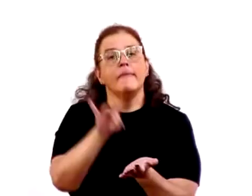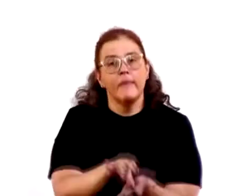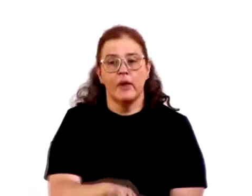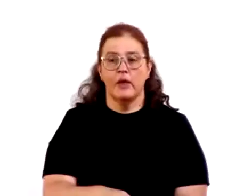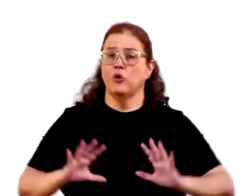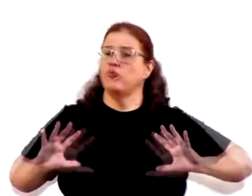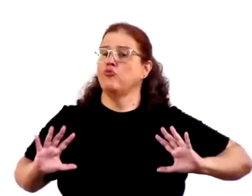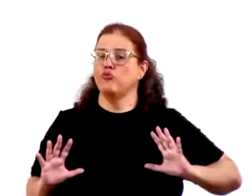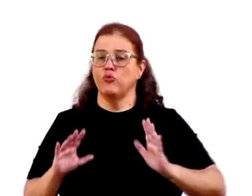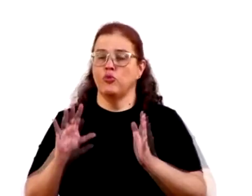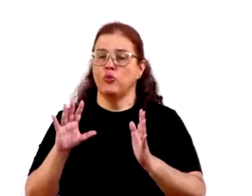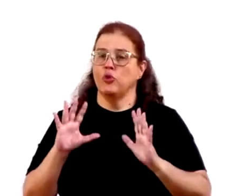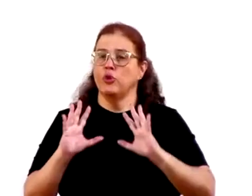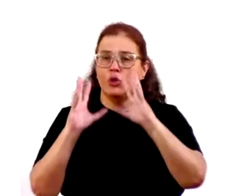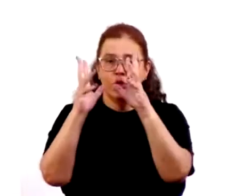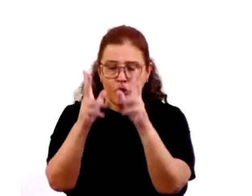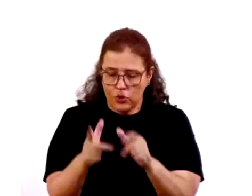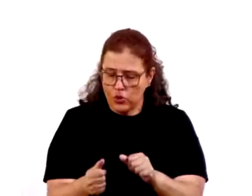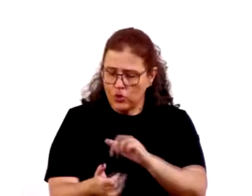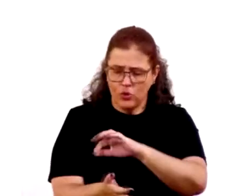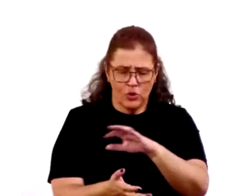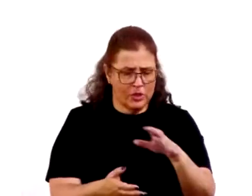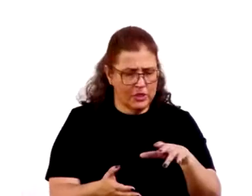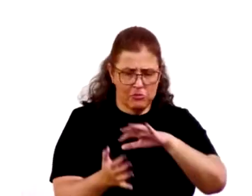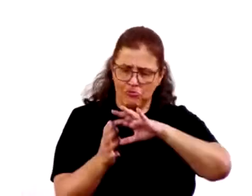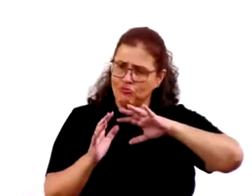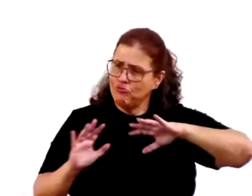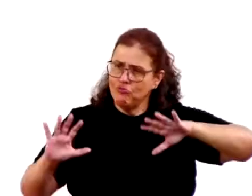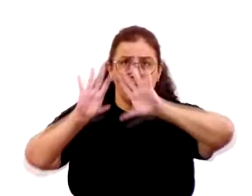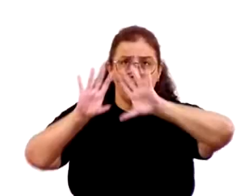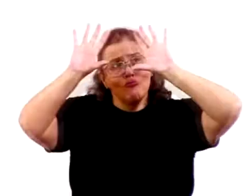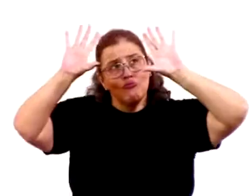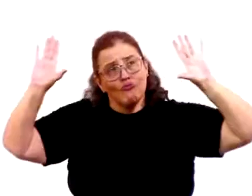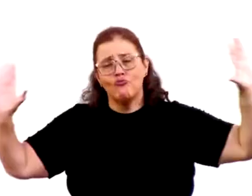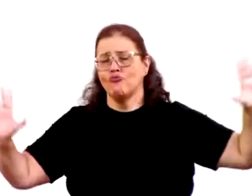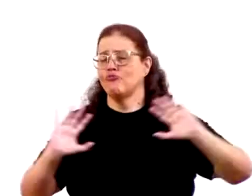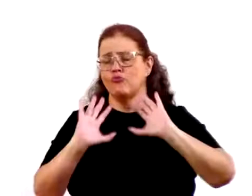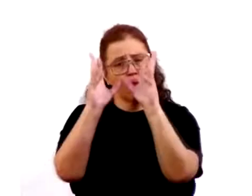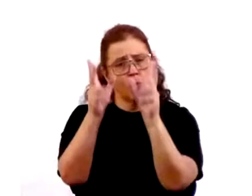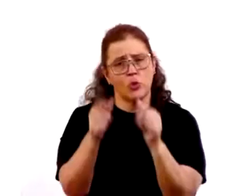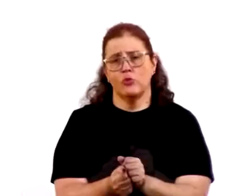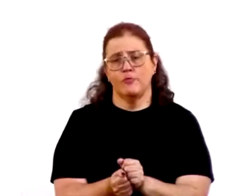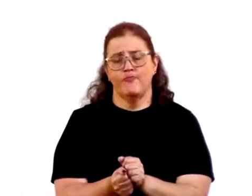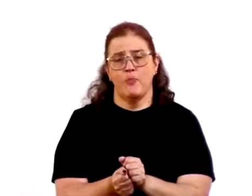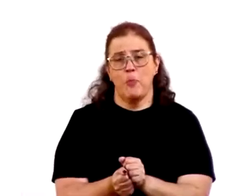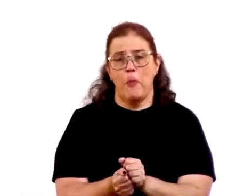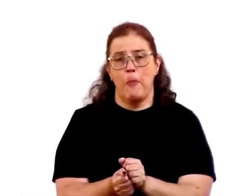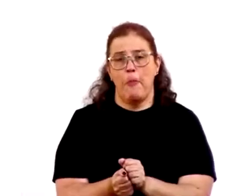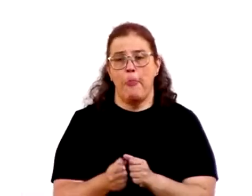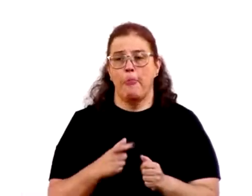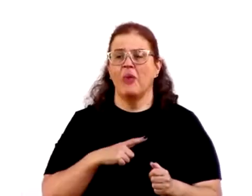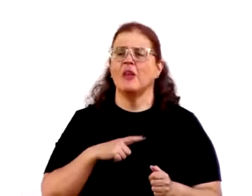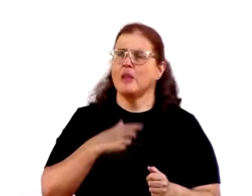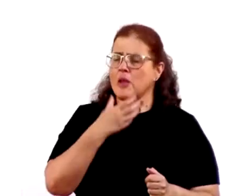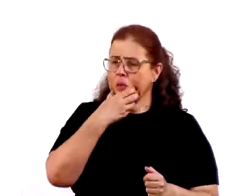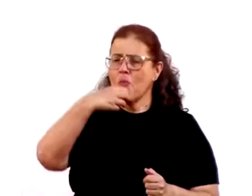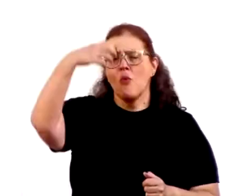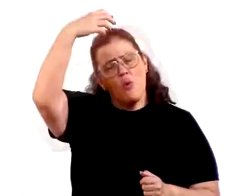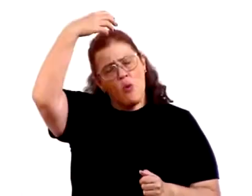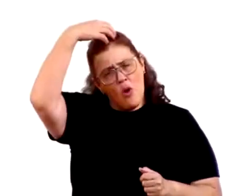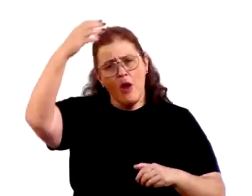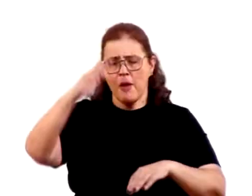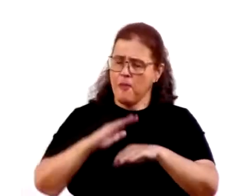a existência é uma monarquia perfeita, que existe um rei soberano